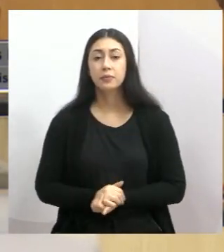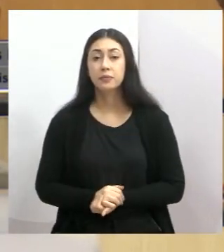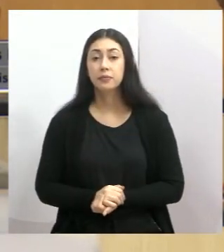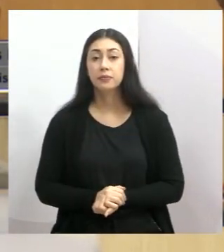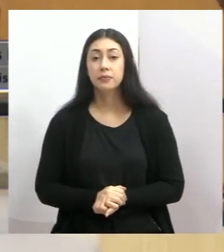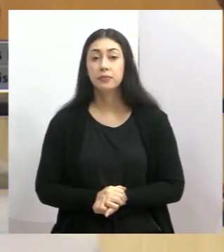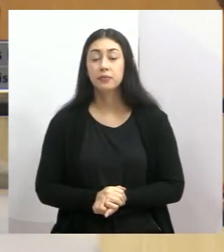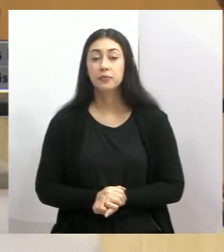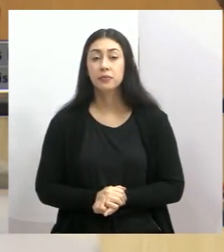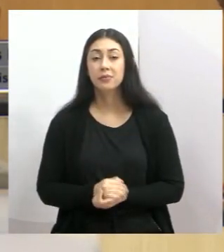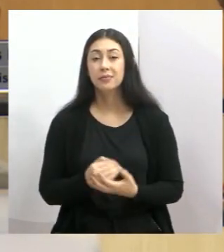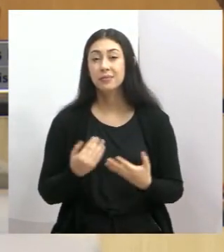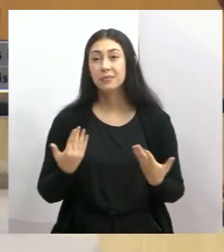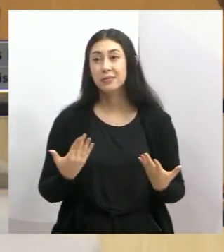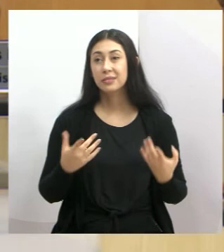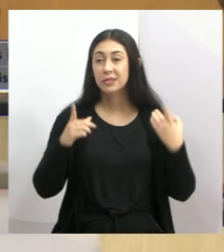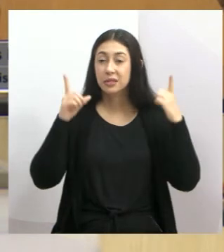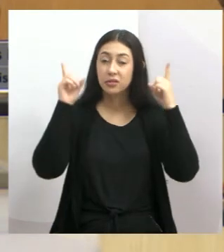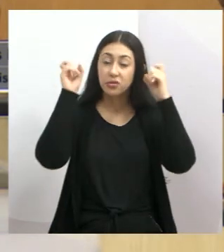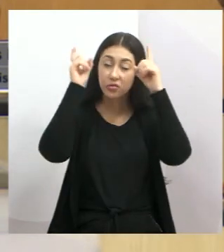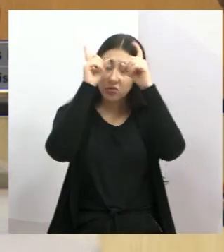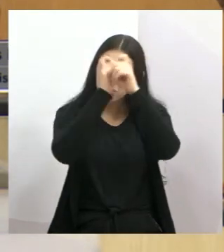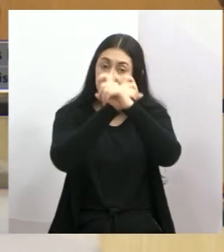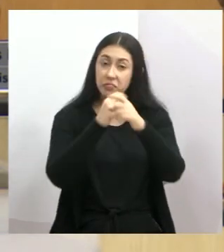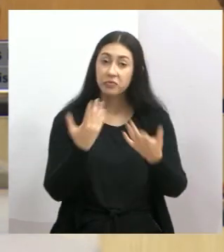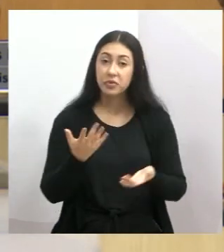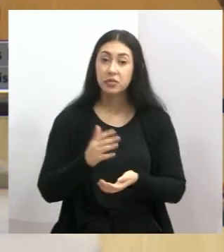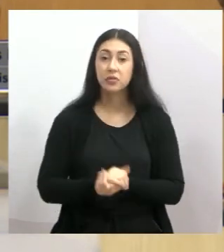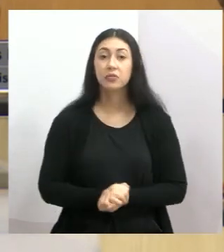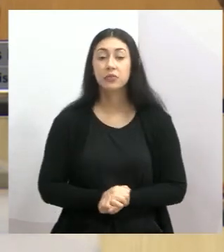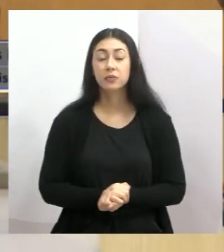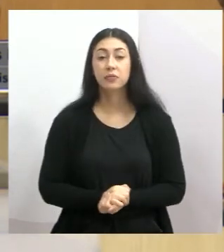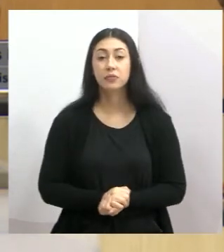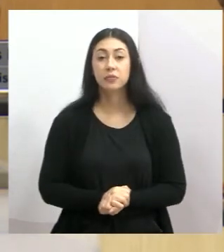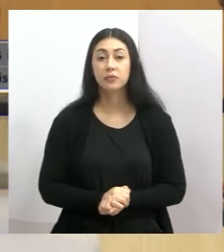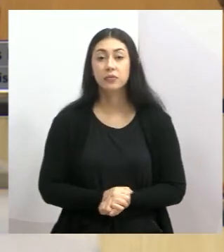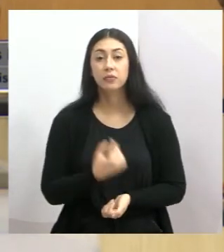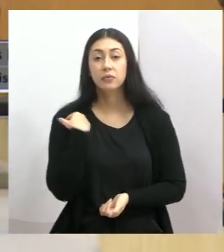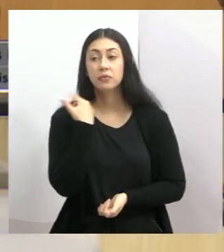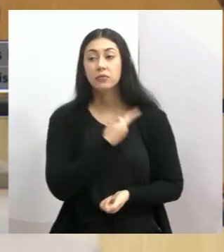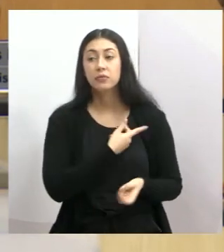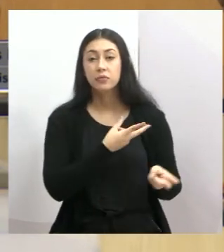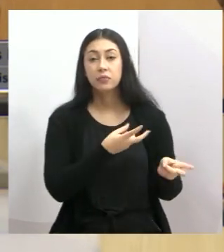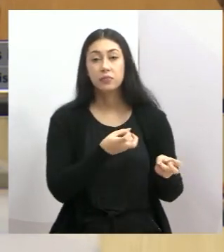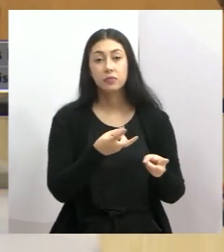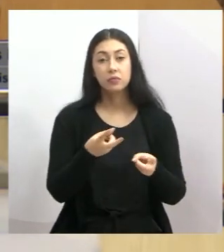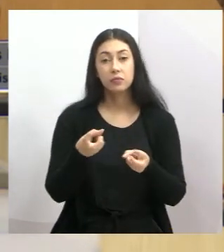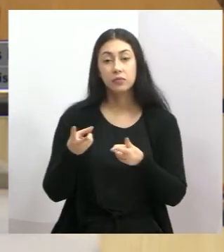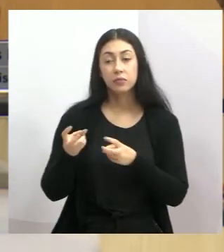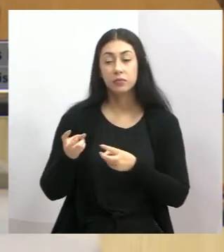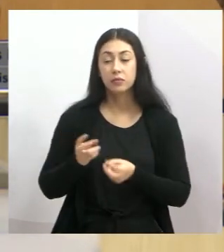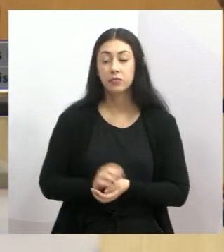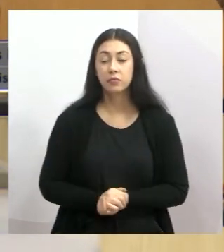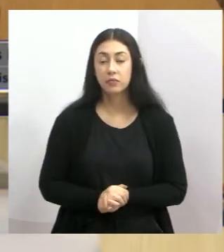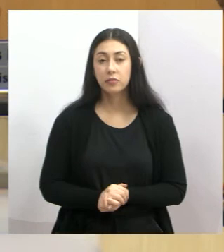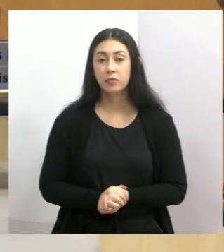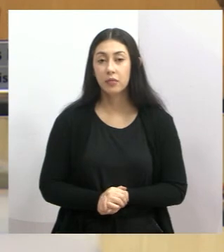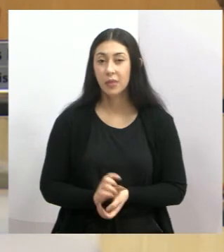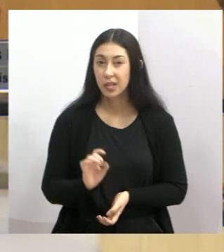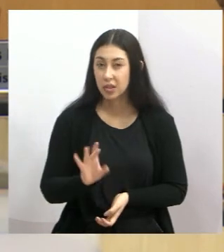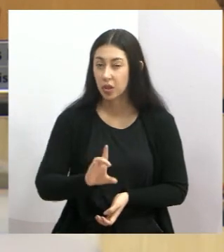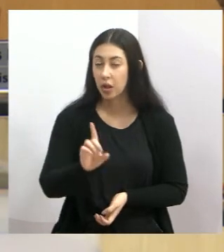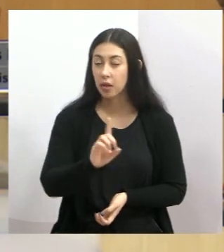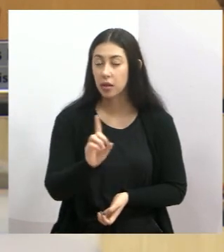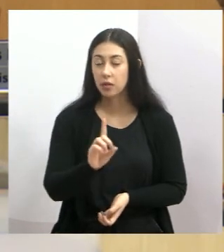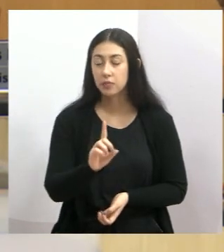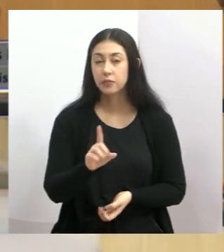e é uma situação muito difícil que nós temos encontrado em nossos gabinetes e não só